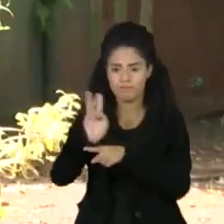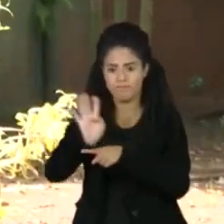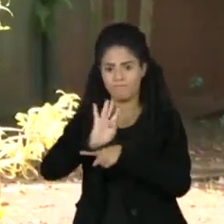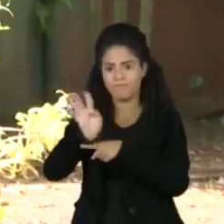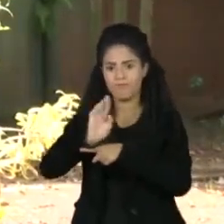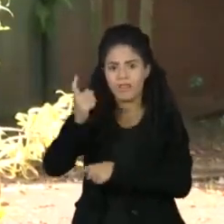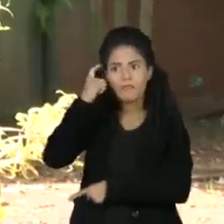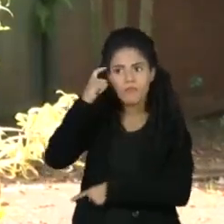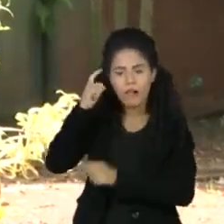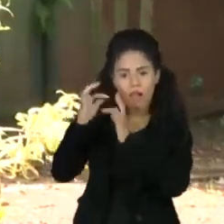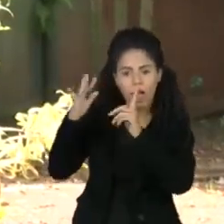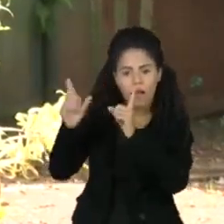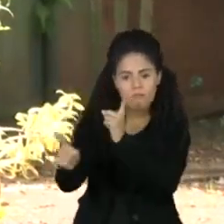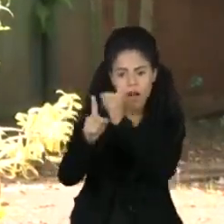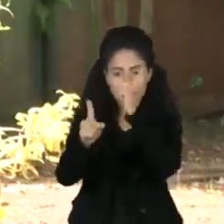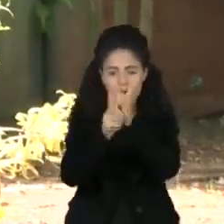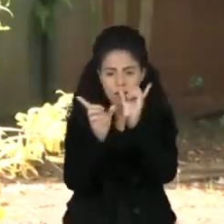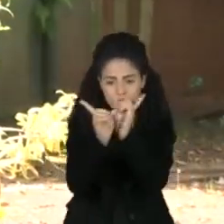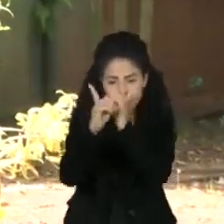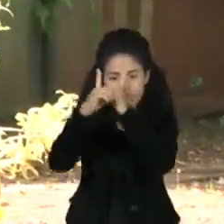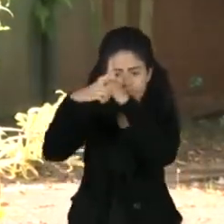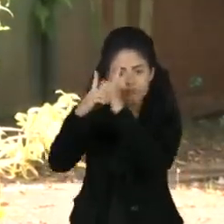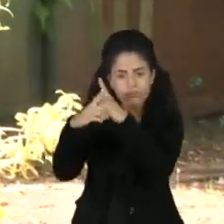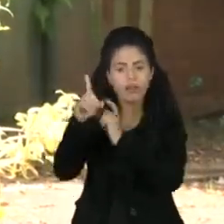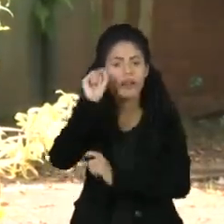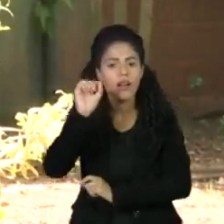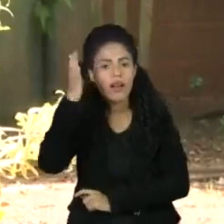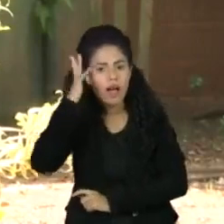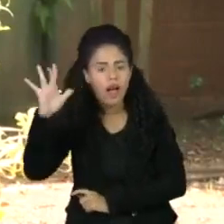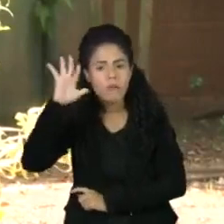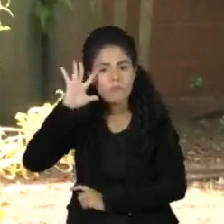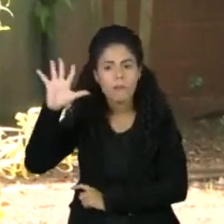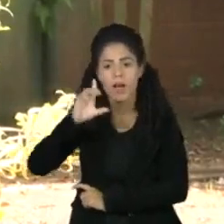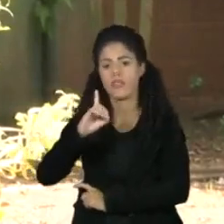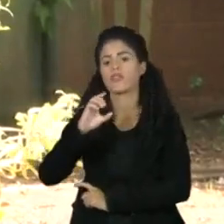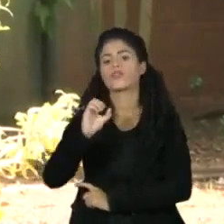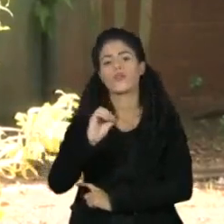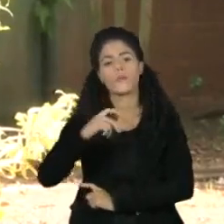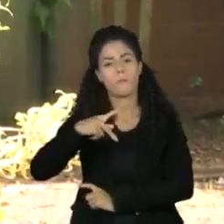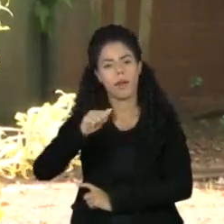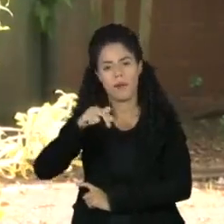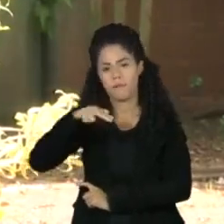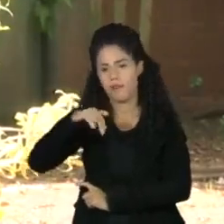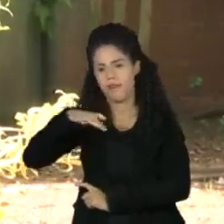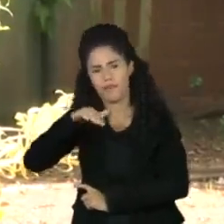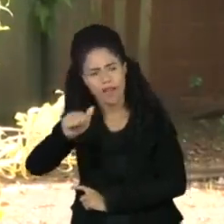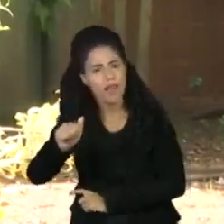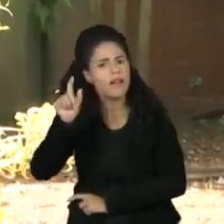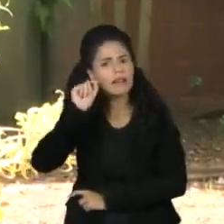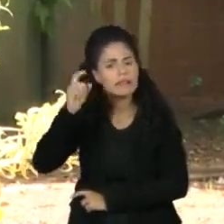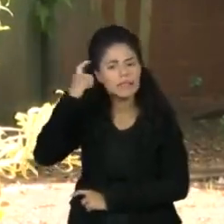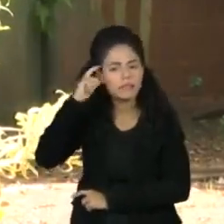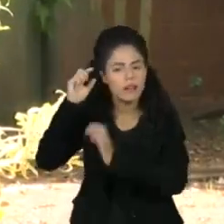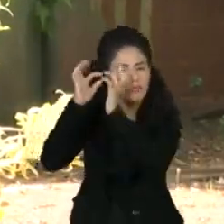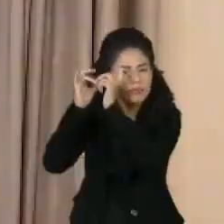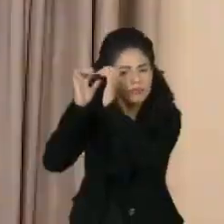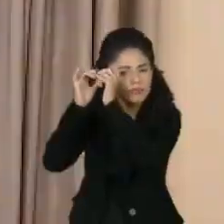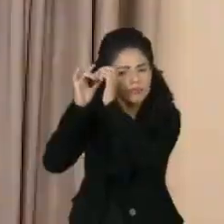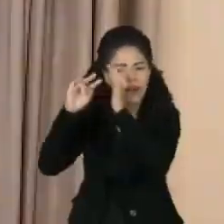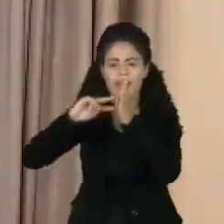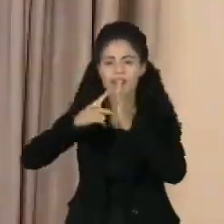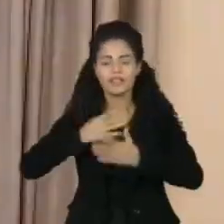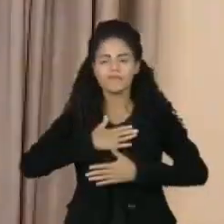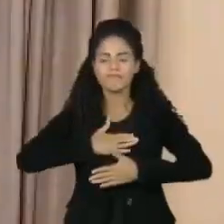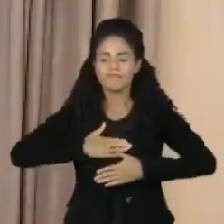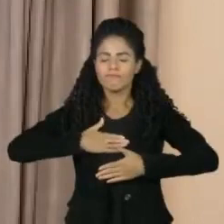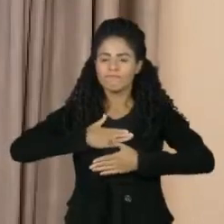exames detectaram uma maior liberação da dopamina, um neurotransmissor ligado à sensação de prazer. Quando